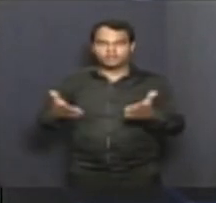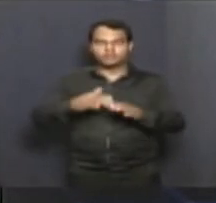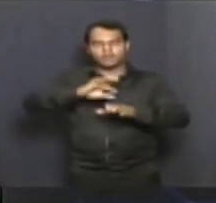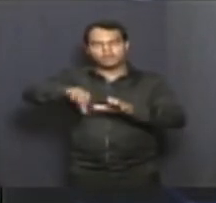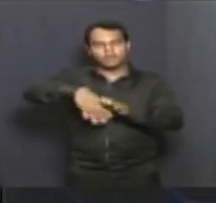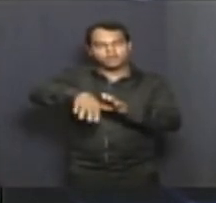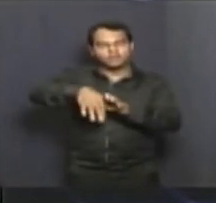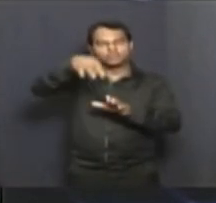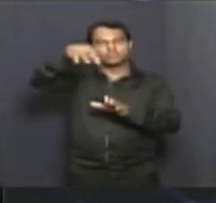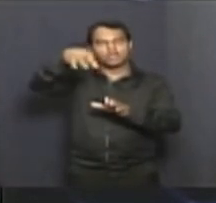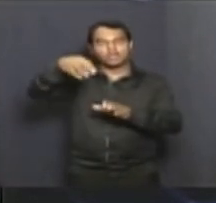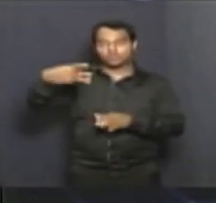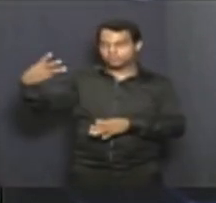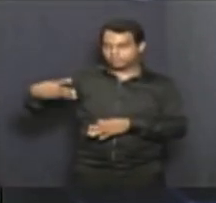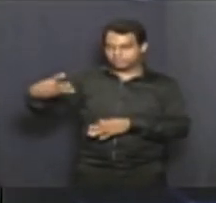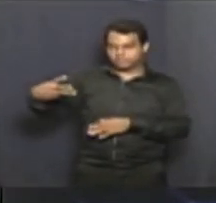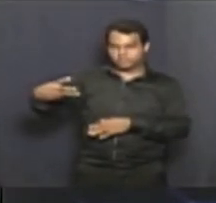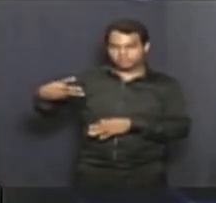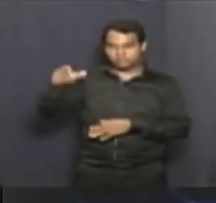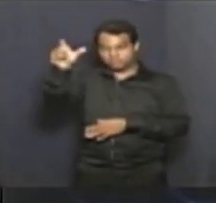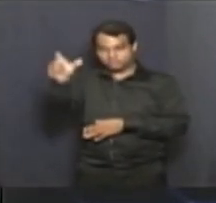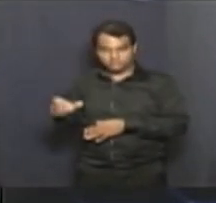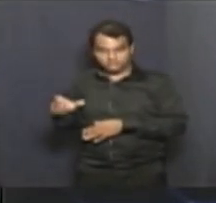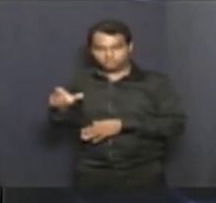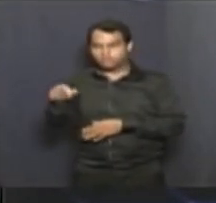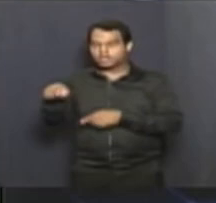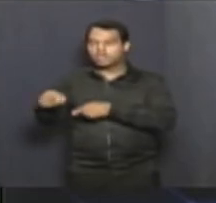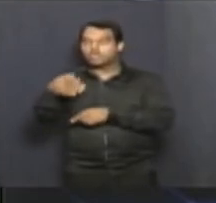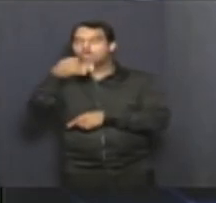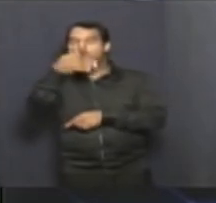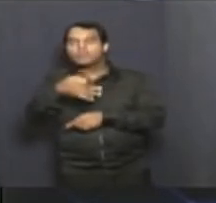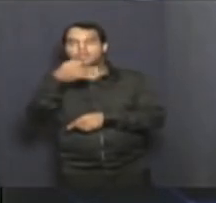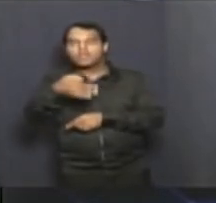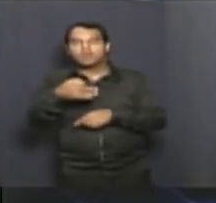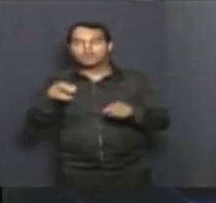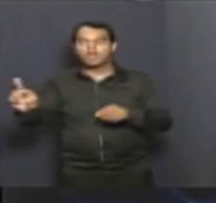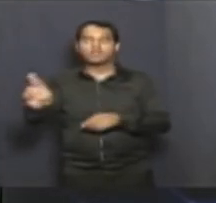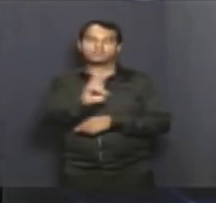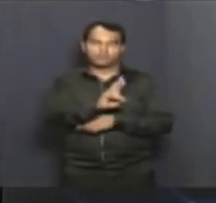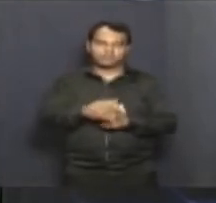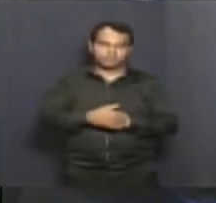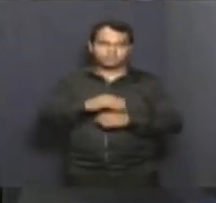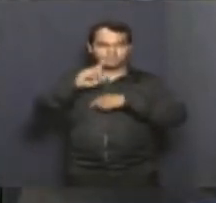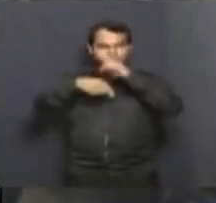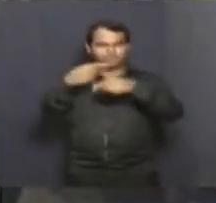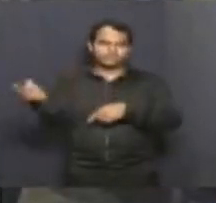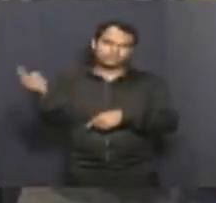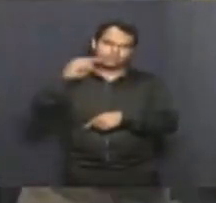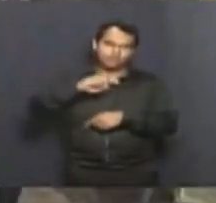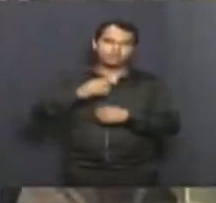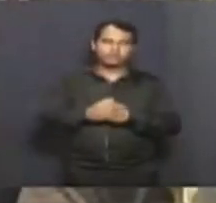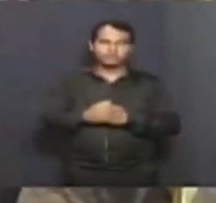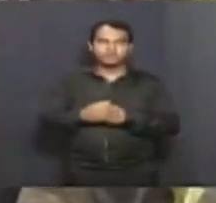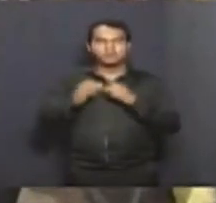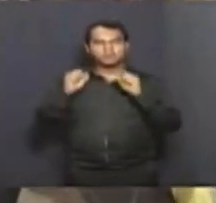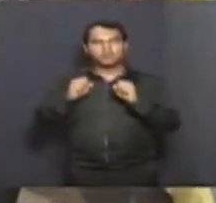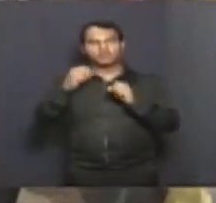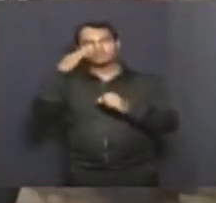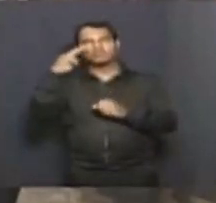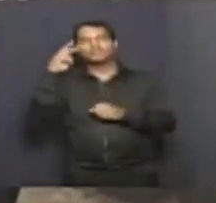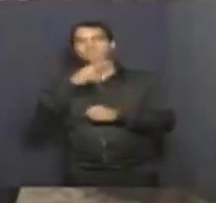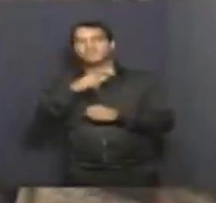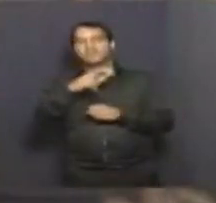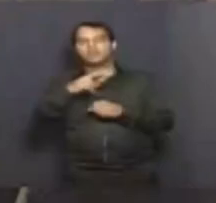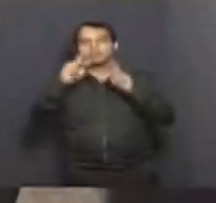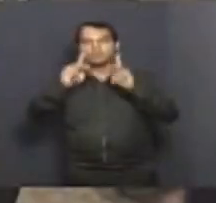o nome de um terceiro candidato que vai comentar essa resposta a gente volta já para quem nos acompanha pela tv nas rádios enquanto isso